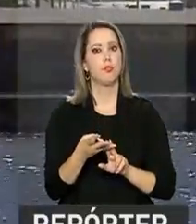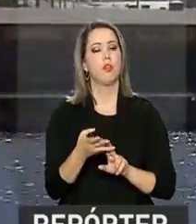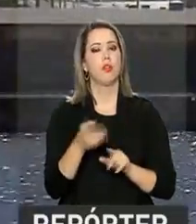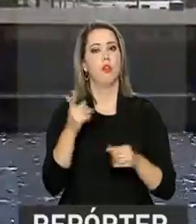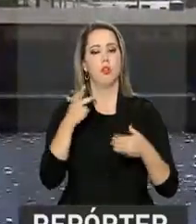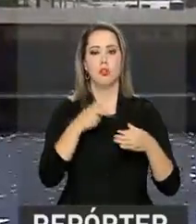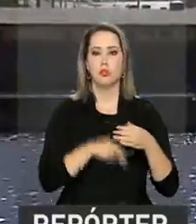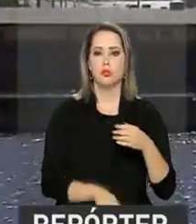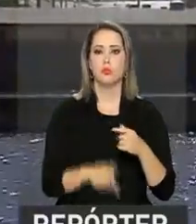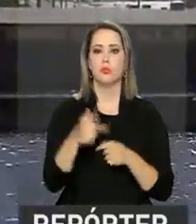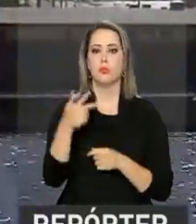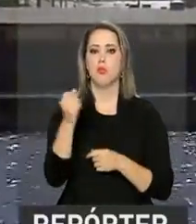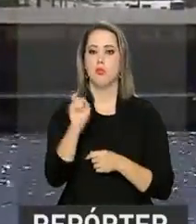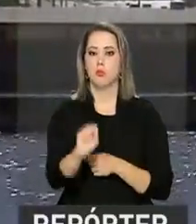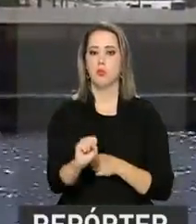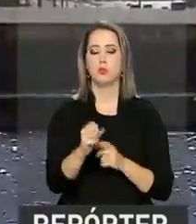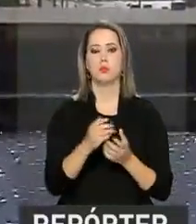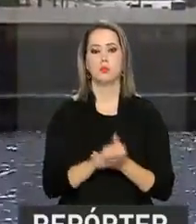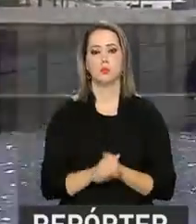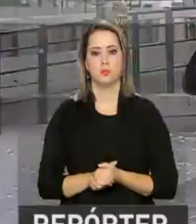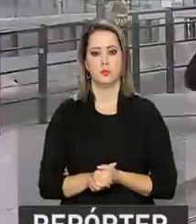e de gás liquefeito